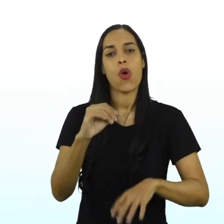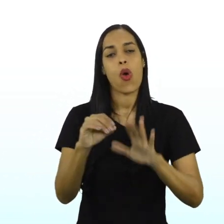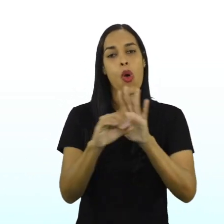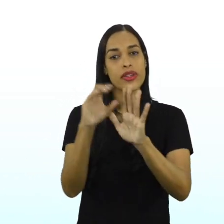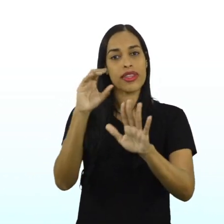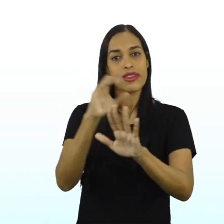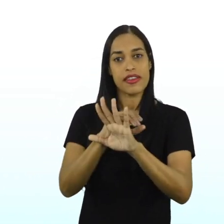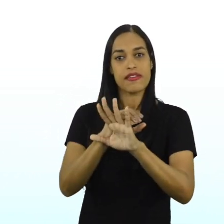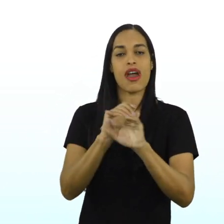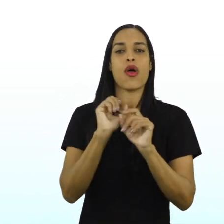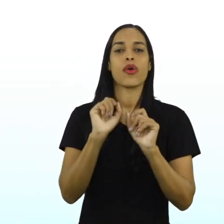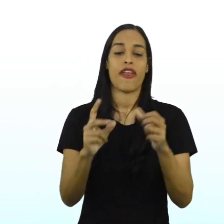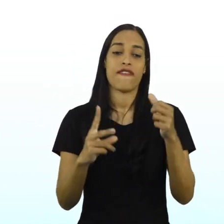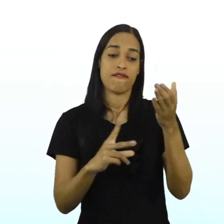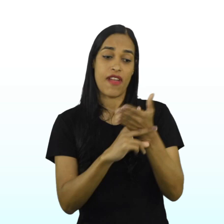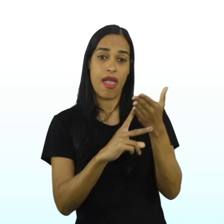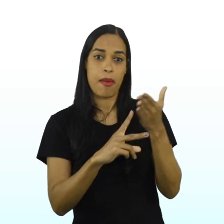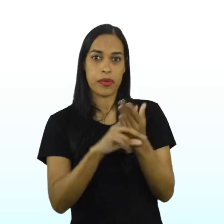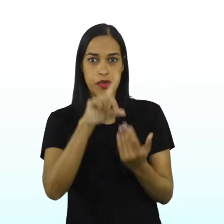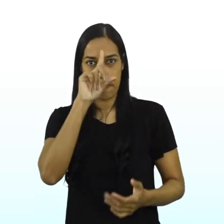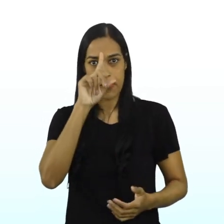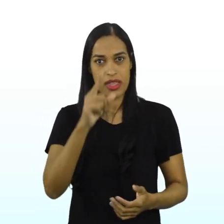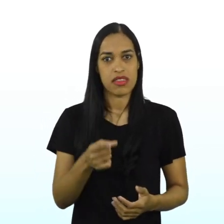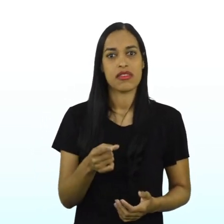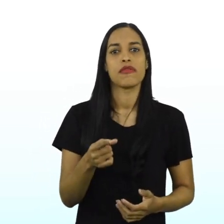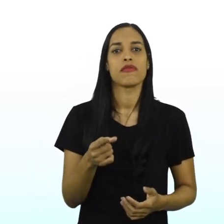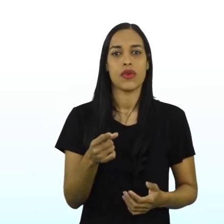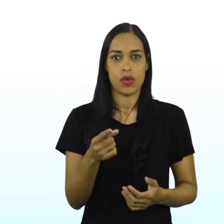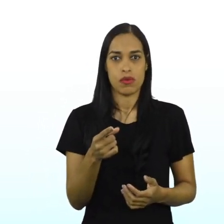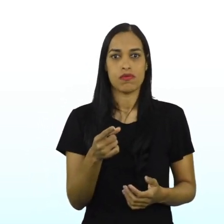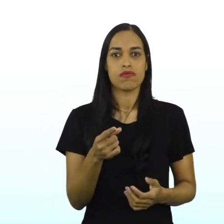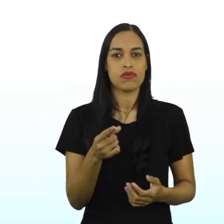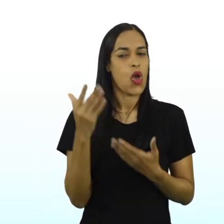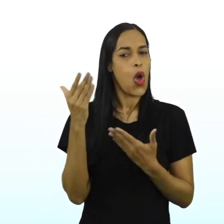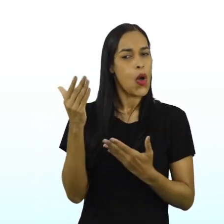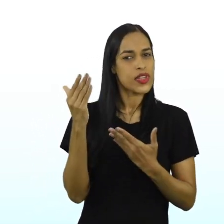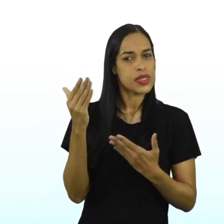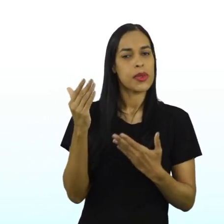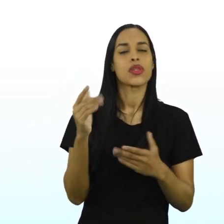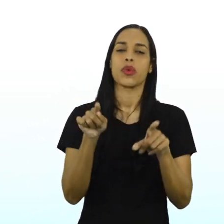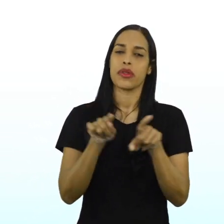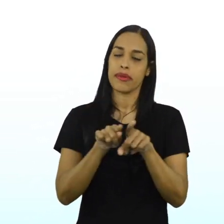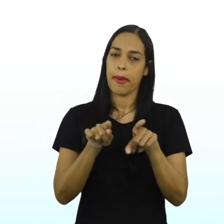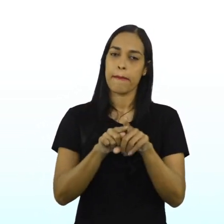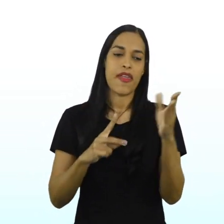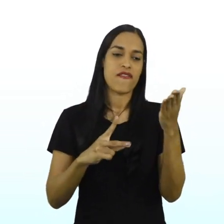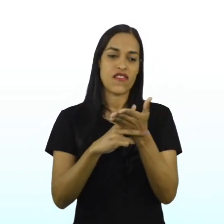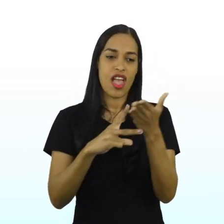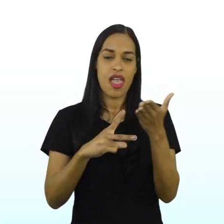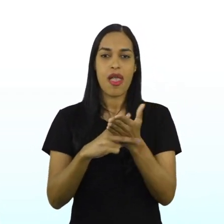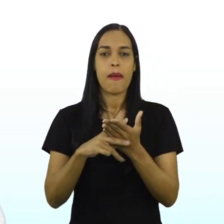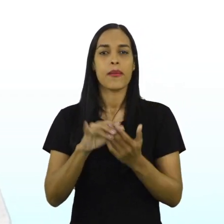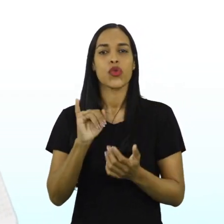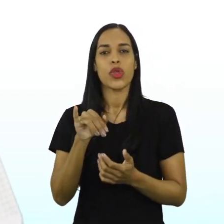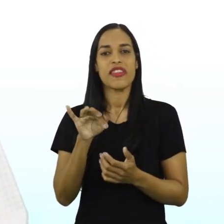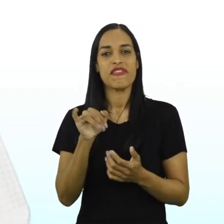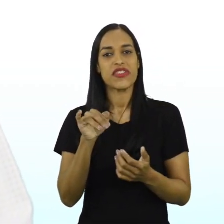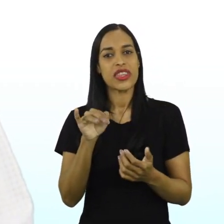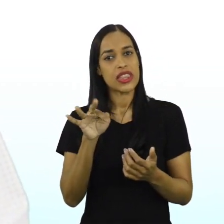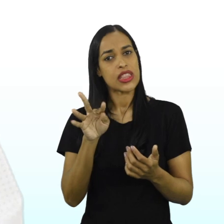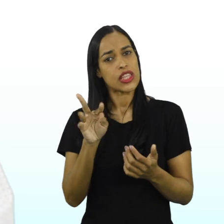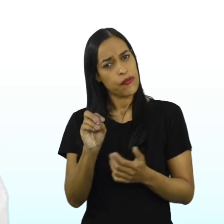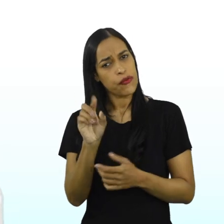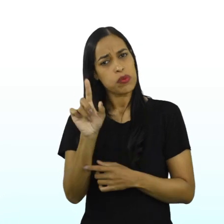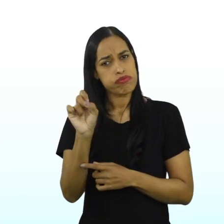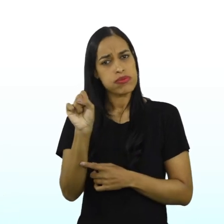modo imperativo. O verbo no modo imperativo, como também verbos no infinitivo. No infinitivo, professor,